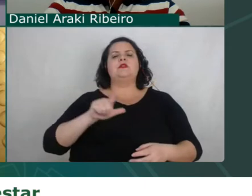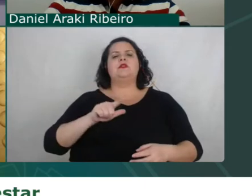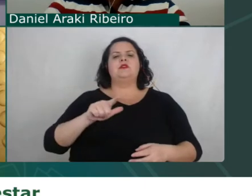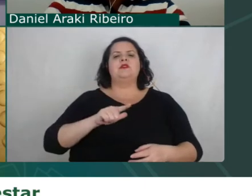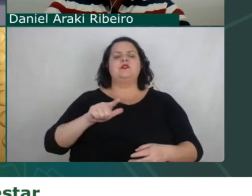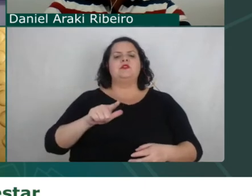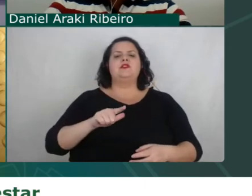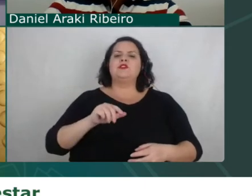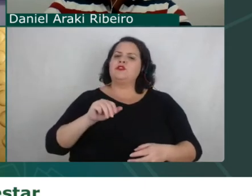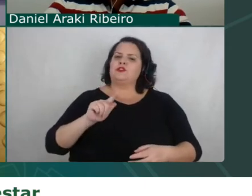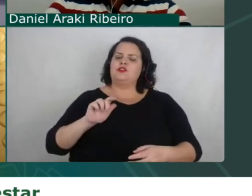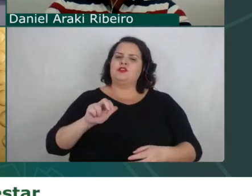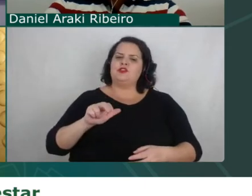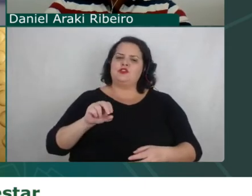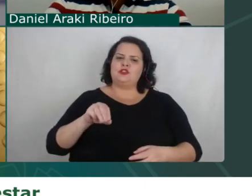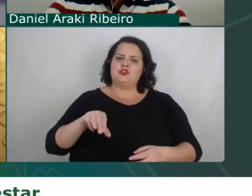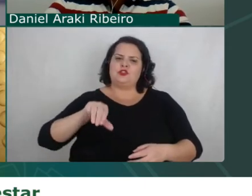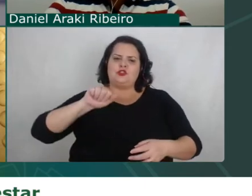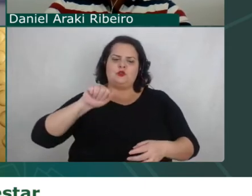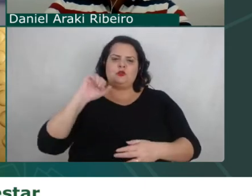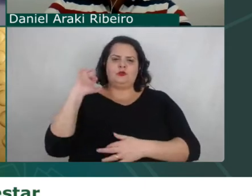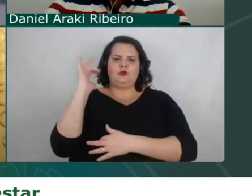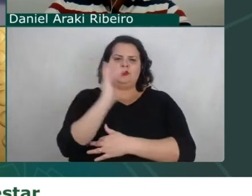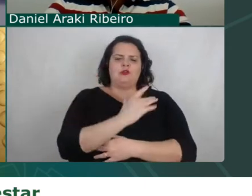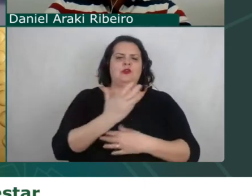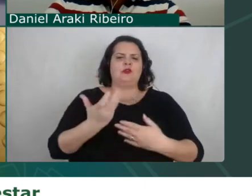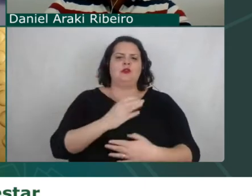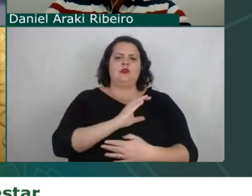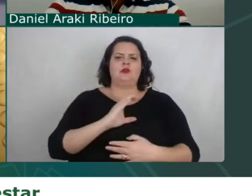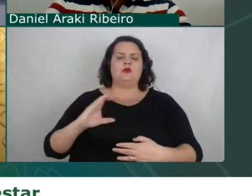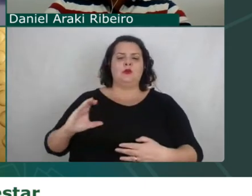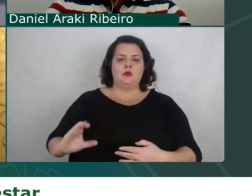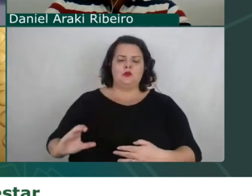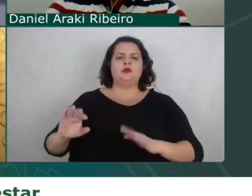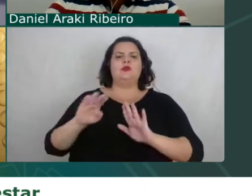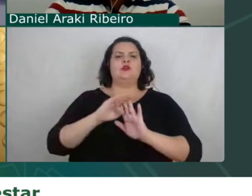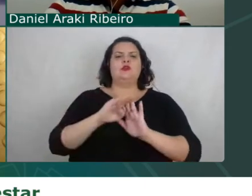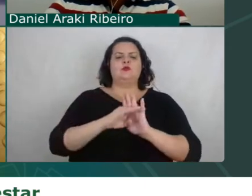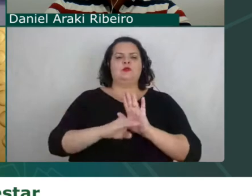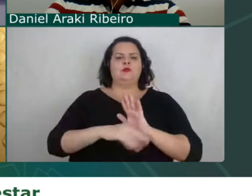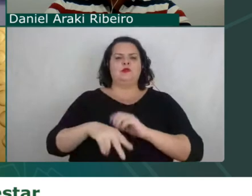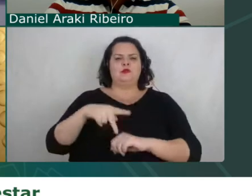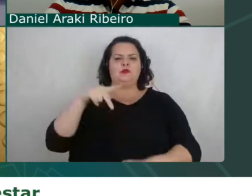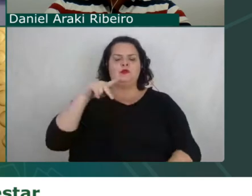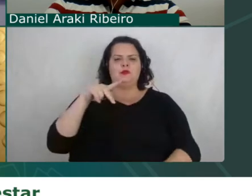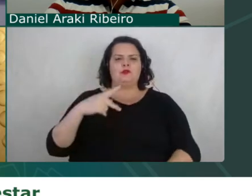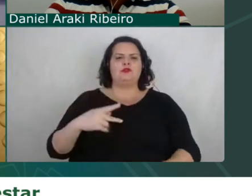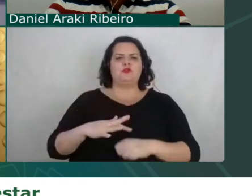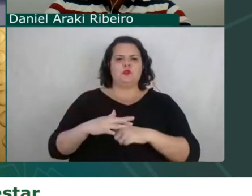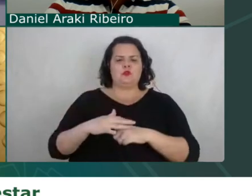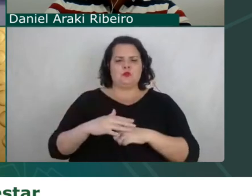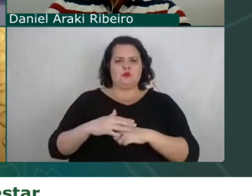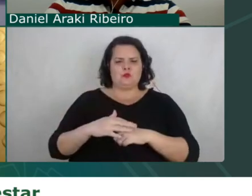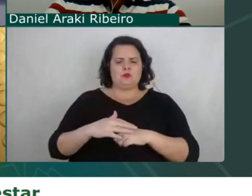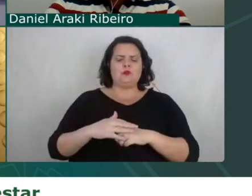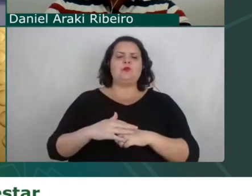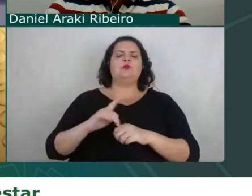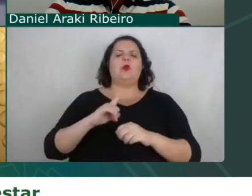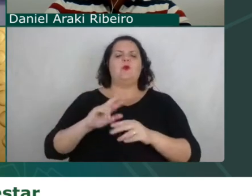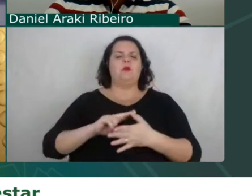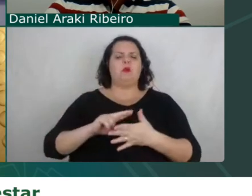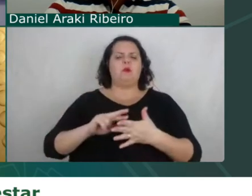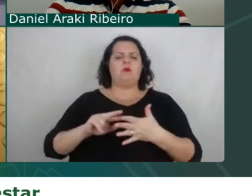Ambiental, coordena o programa de pós-graduação em patologia, membro da Comissão Técnica Nacional de Biossegurança,